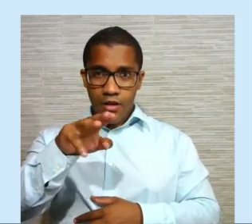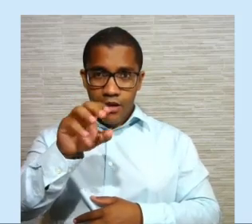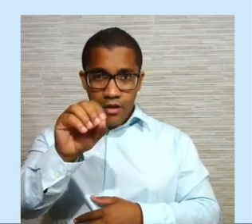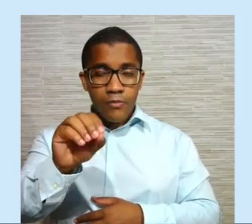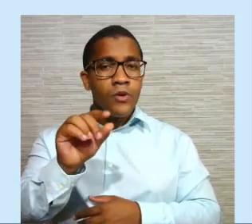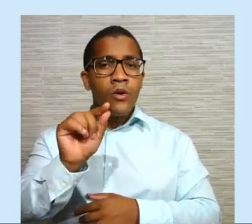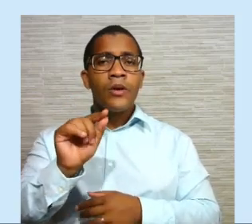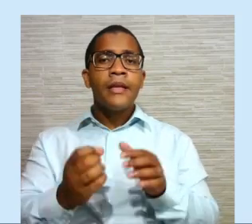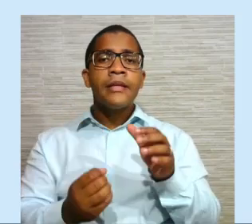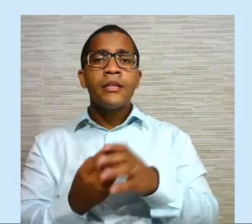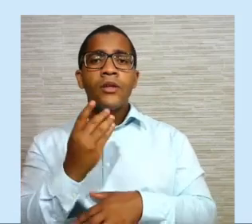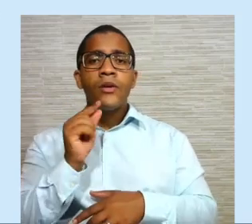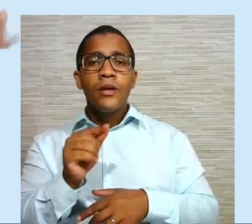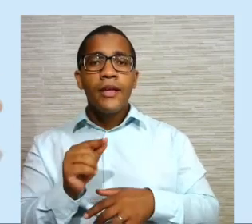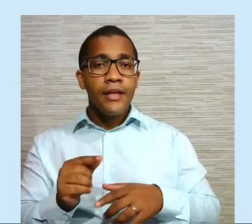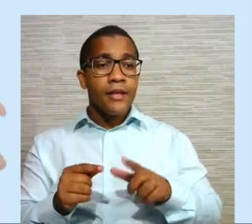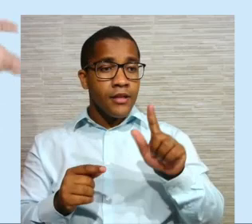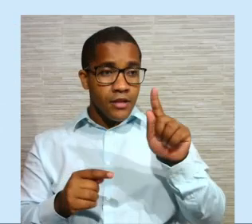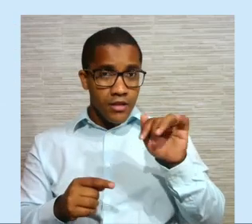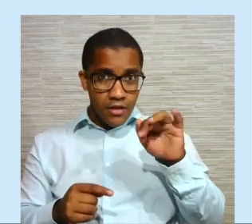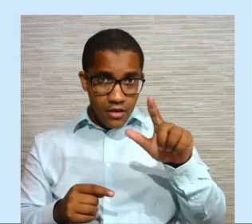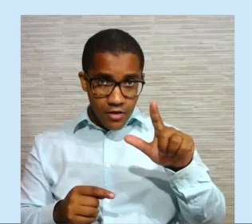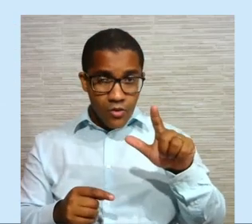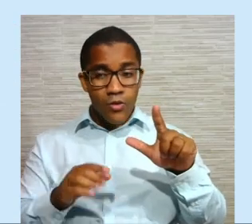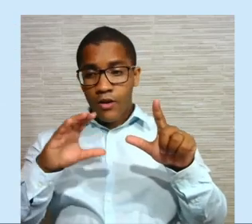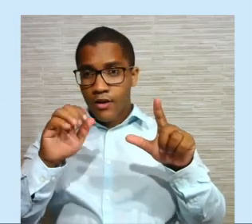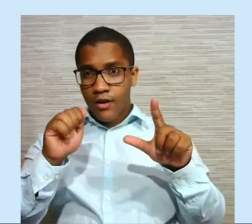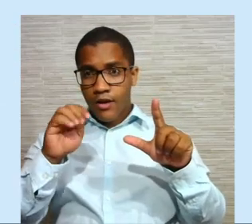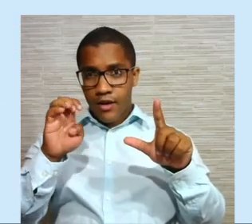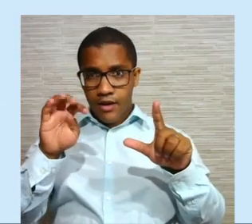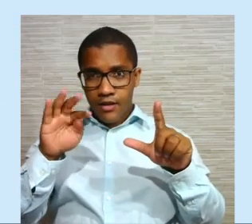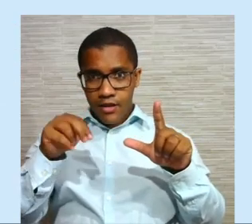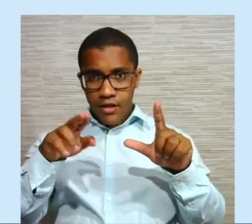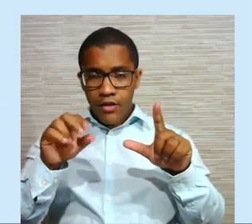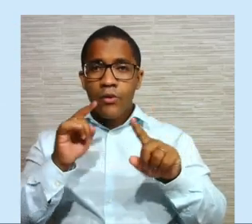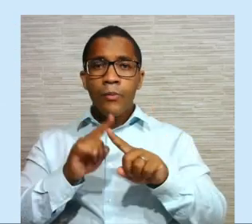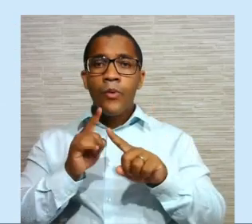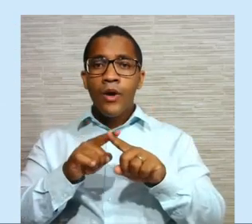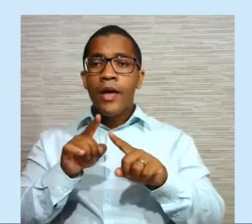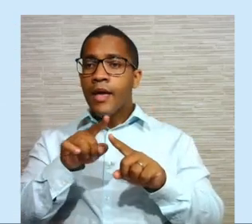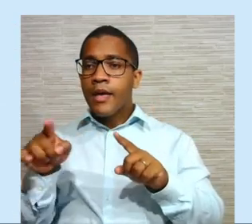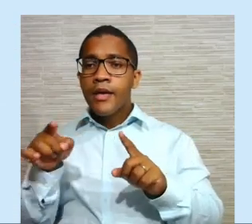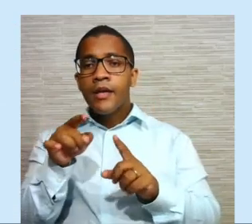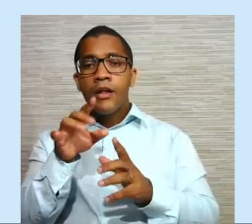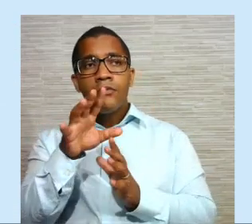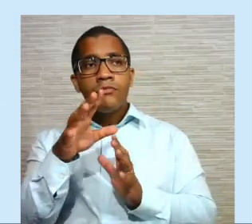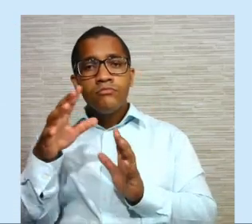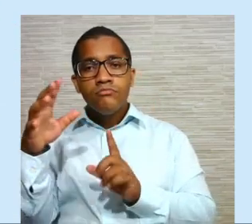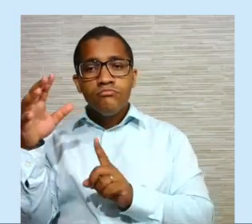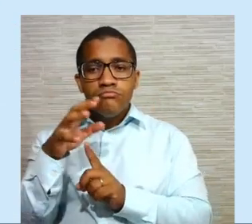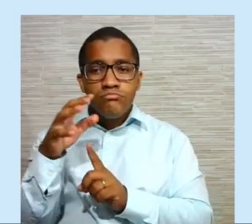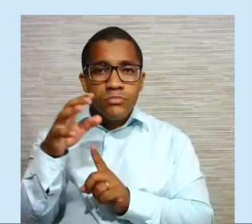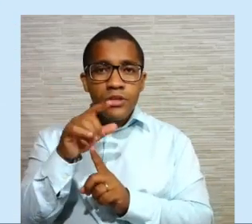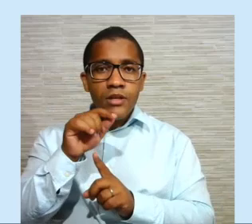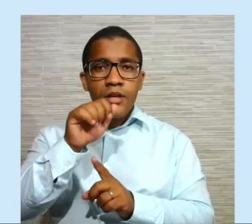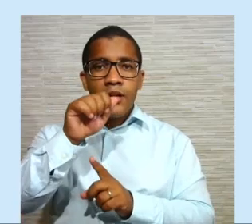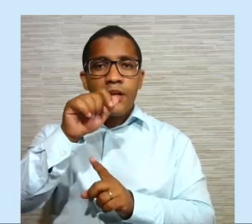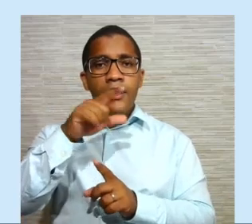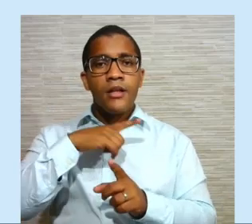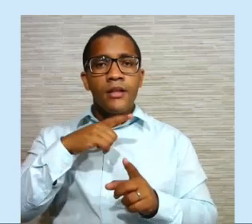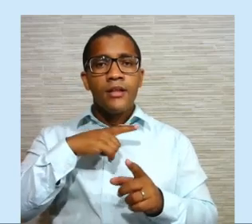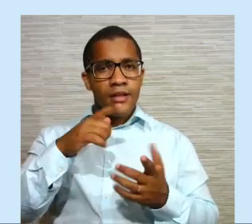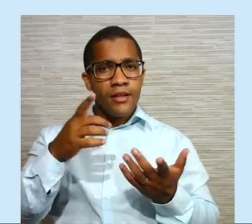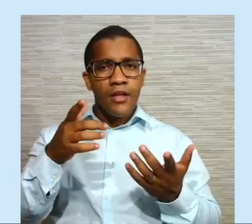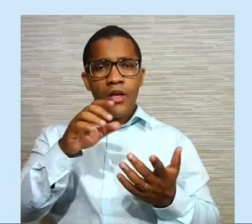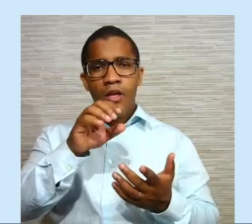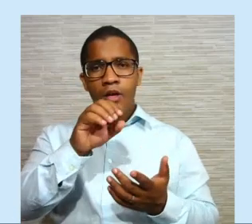foi criado por Gil e Caetano, justamente que eles eram inspirados também na antropofagia de